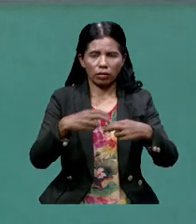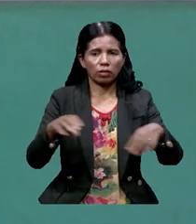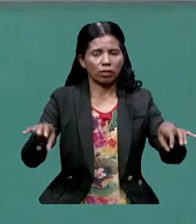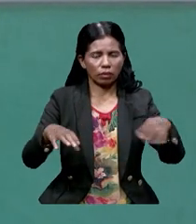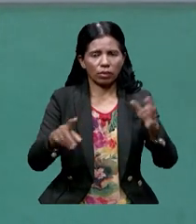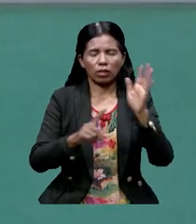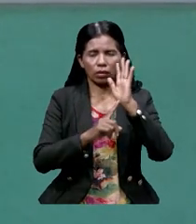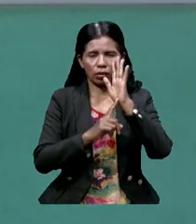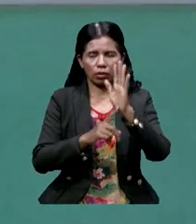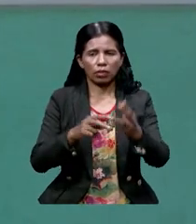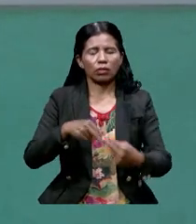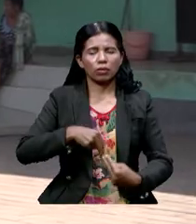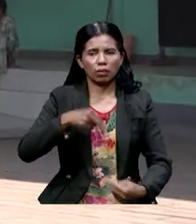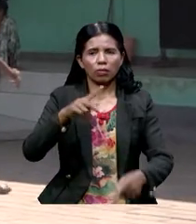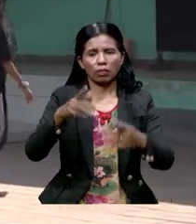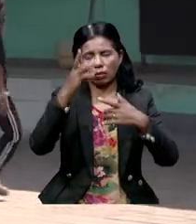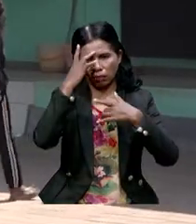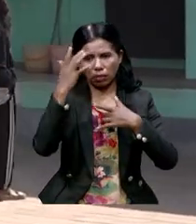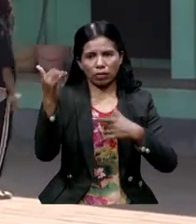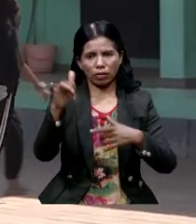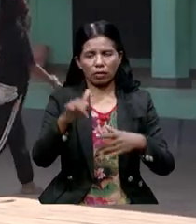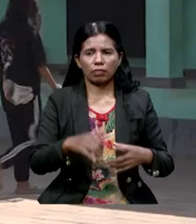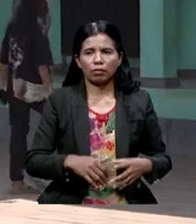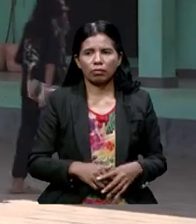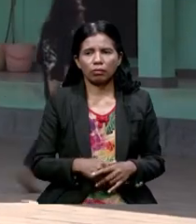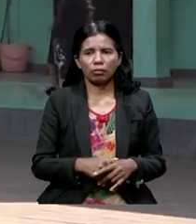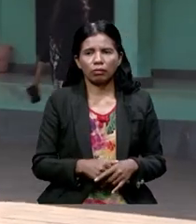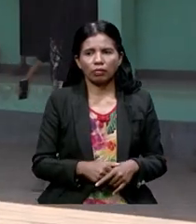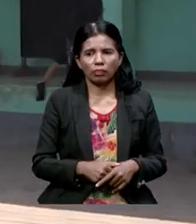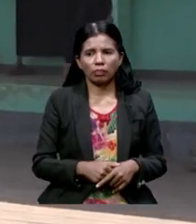promoção nutrição ba paciente sira. Celina Lopes, Dilma Suzetti, Ziemen.